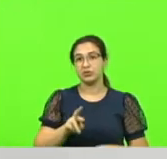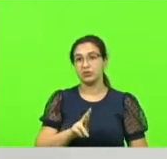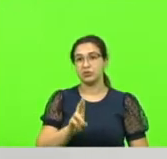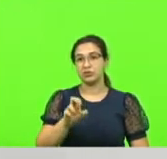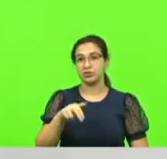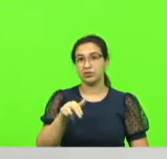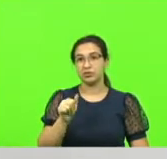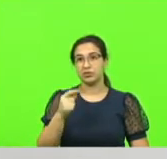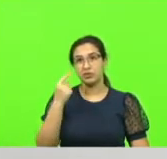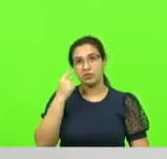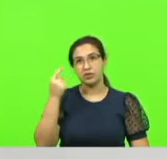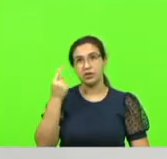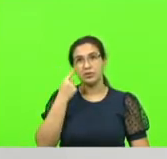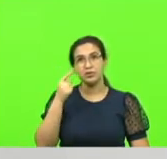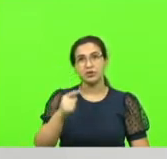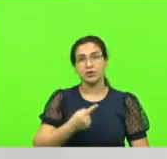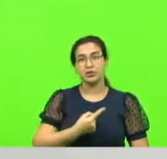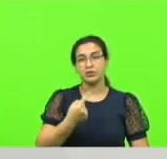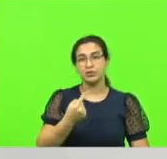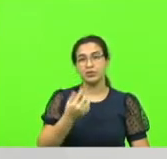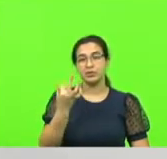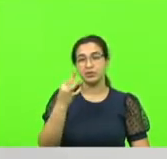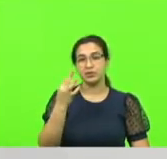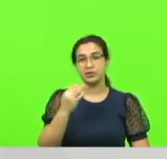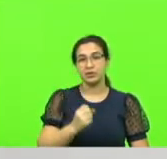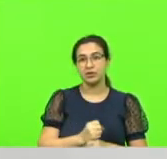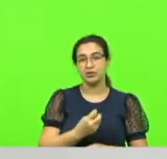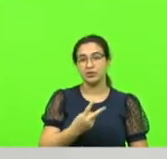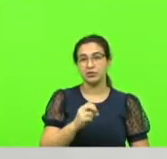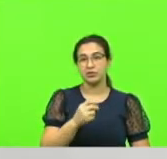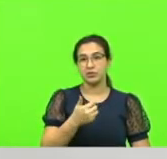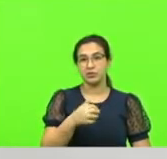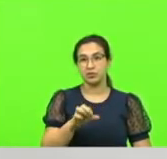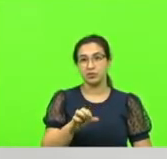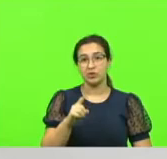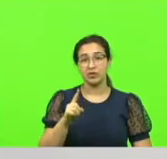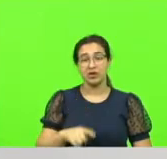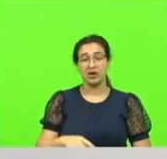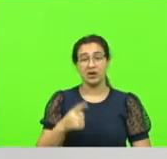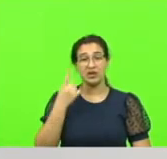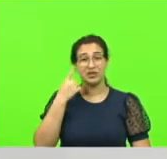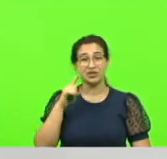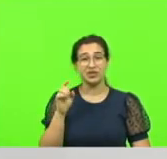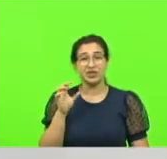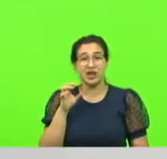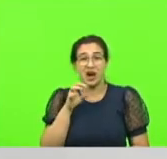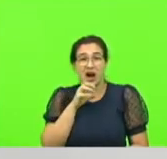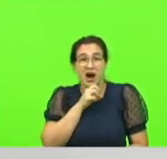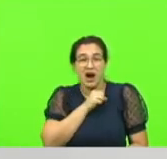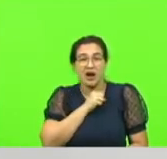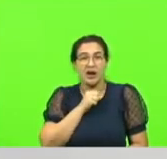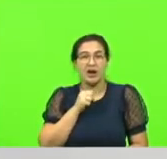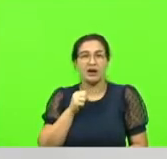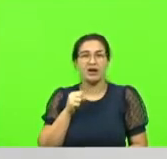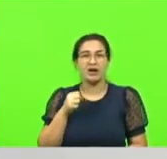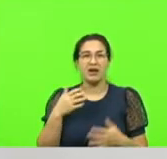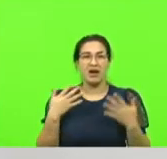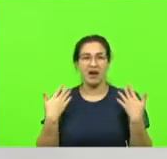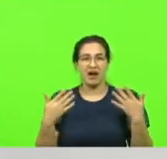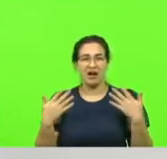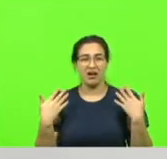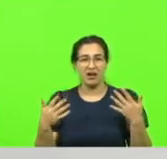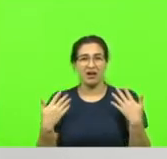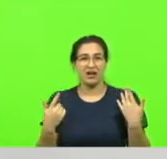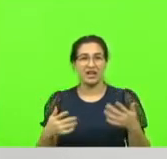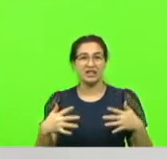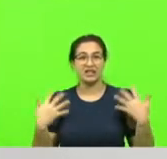desse dia, 1 de fevereiro de 2019. Era um dia quente, calor, e a gente estava lá